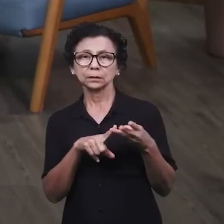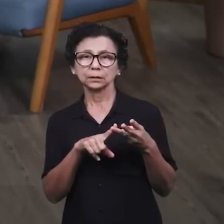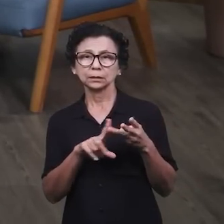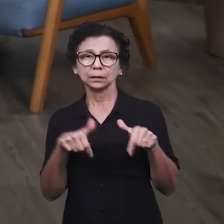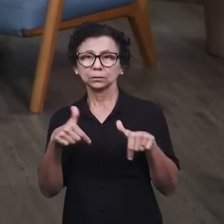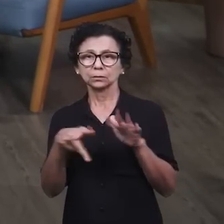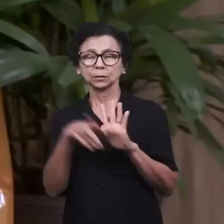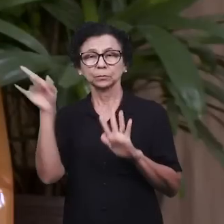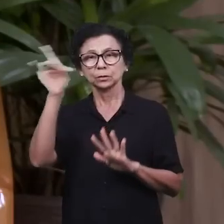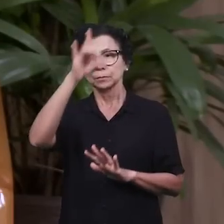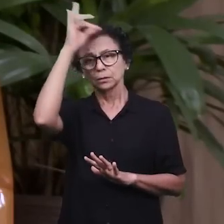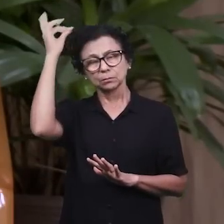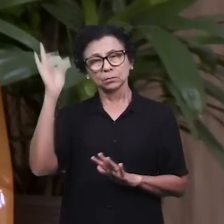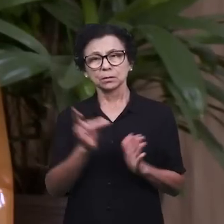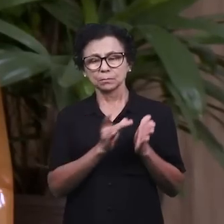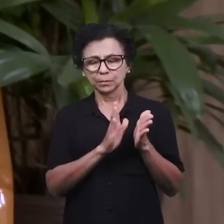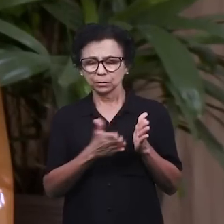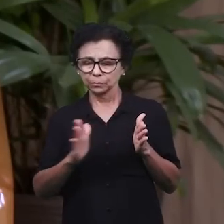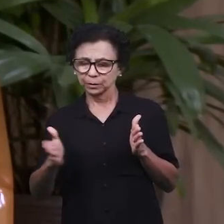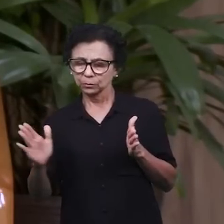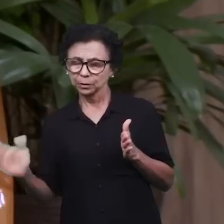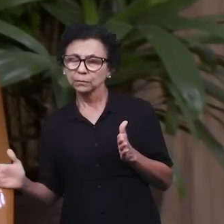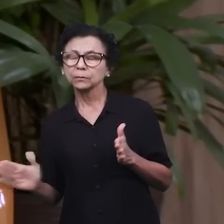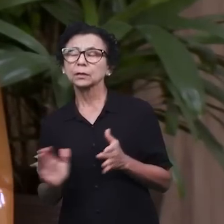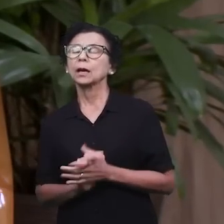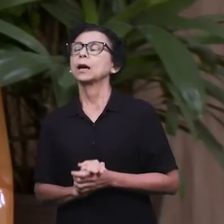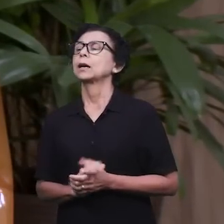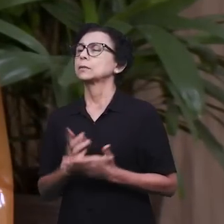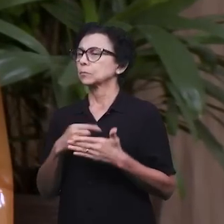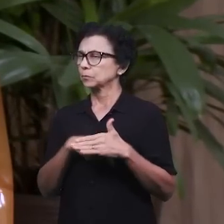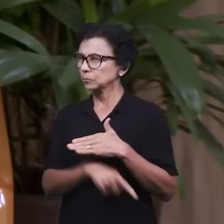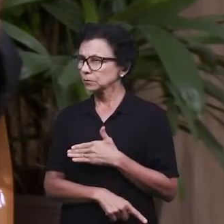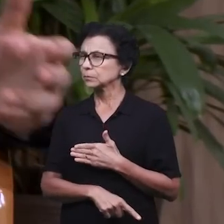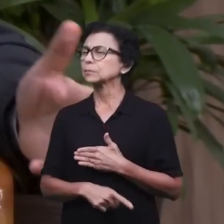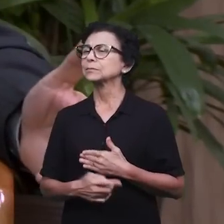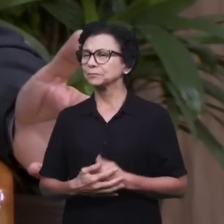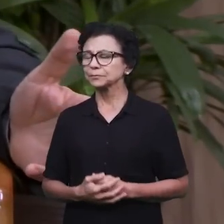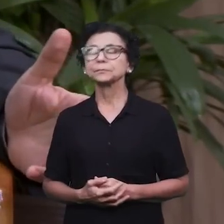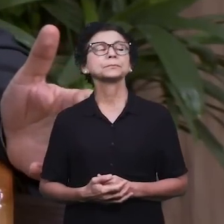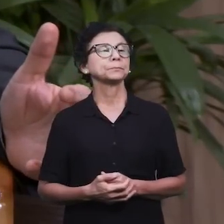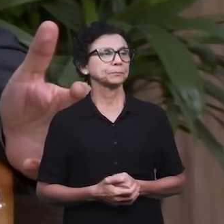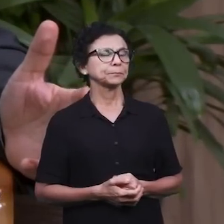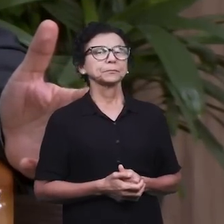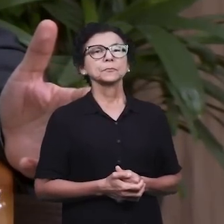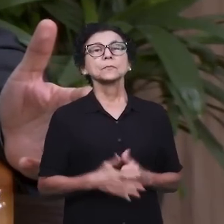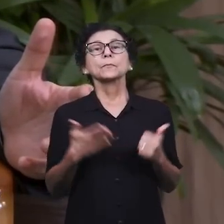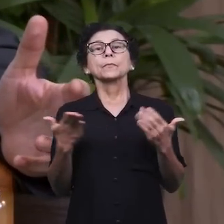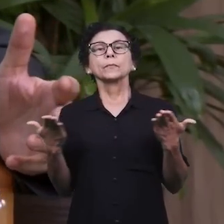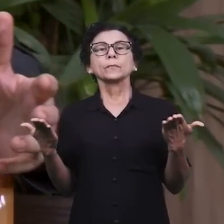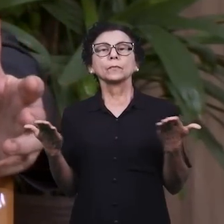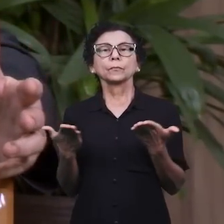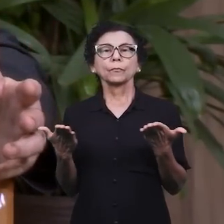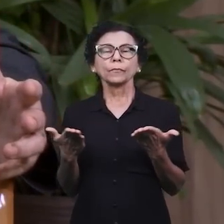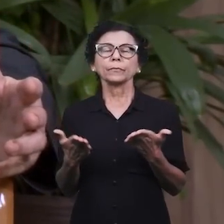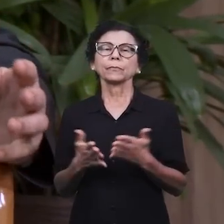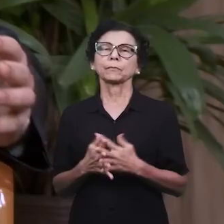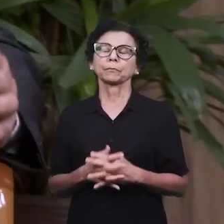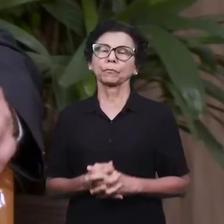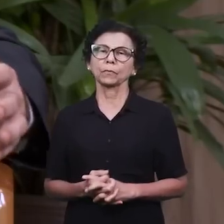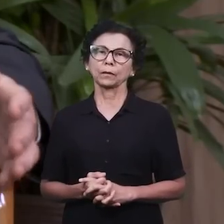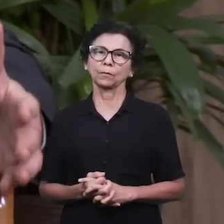relação entre cada uma das fases, das cartas do Apocalipse, com cada uma das parábolas do reino de Mateus 13, com cada